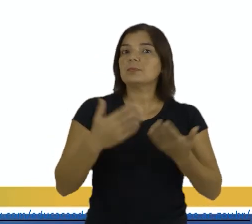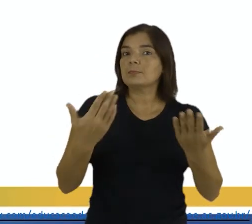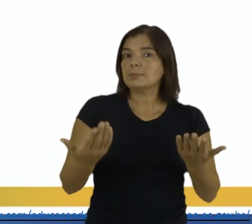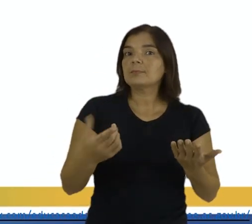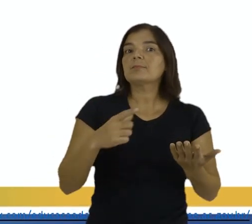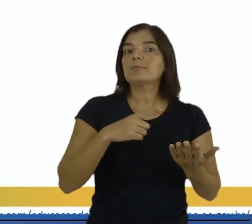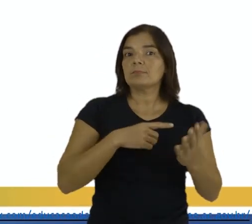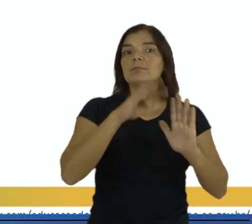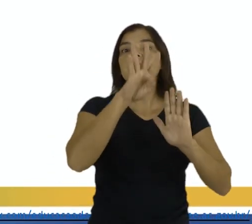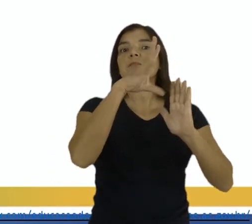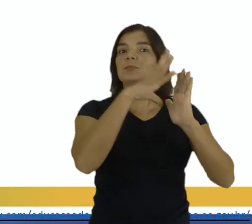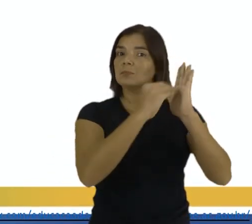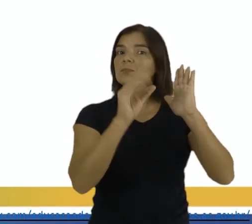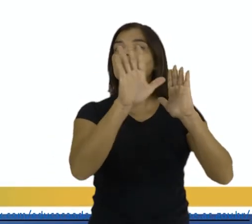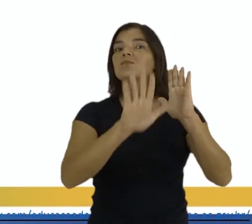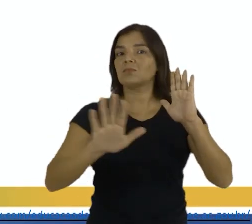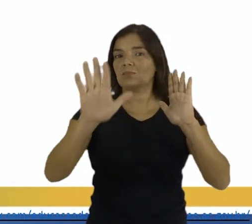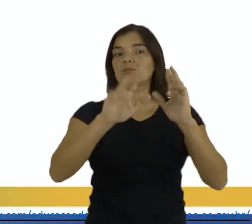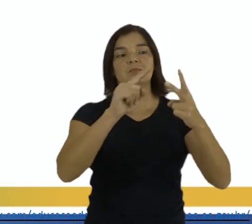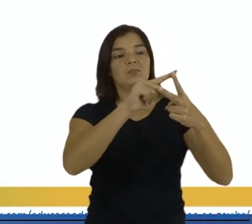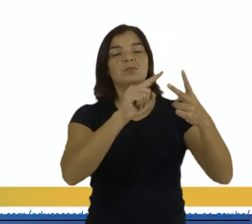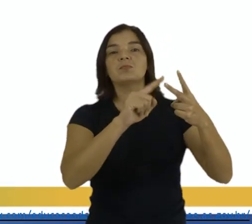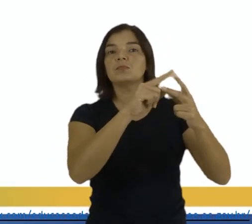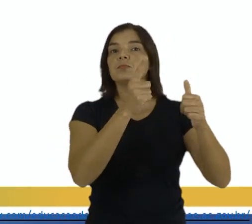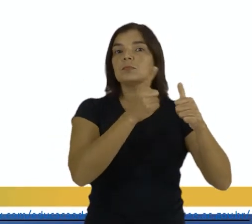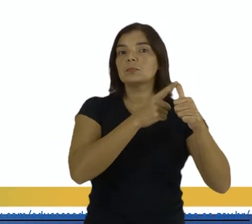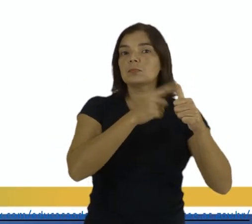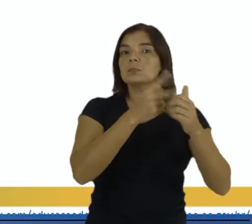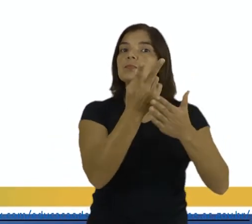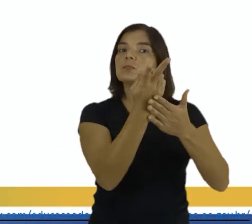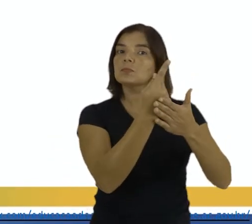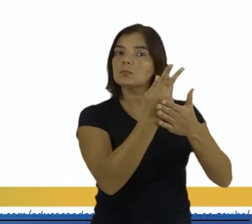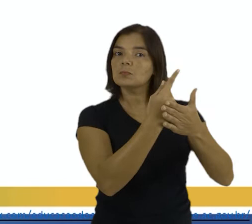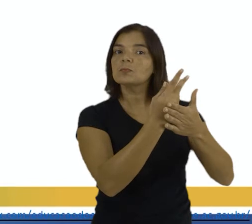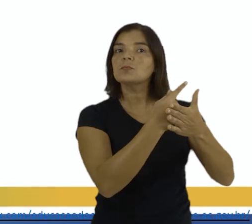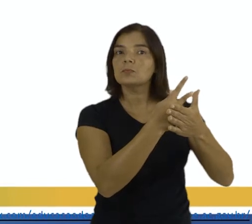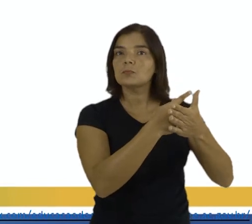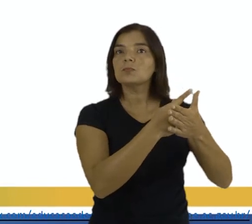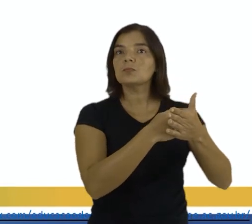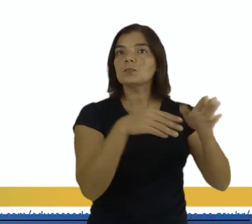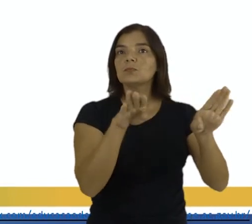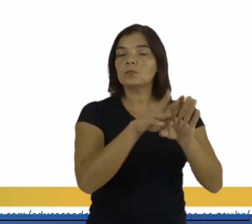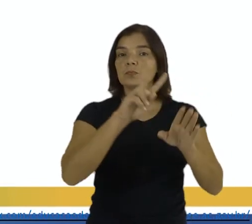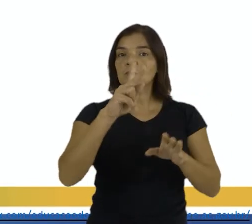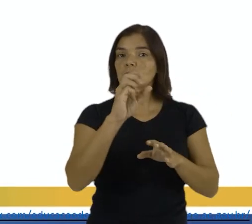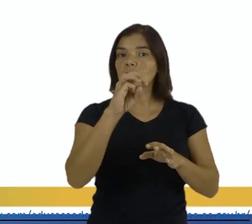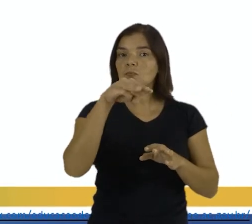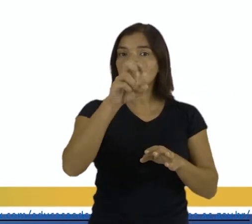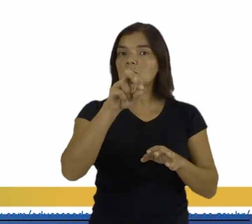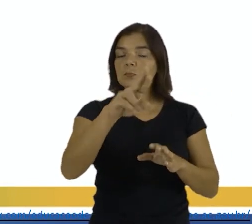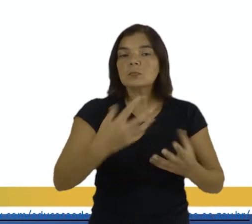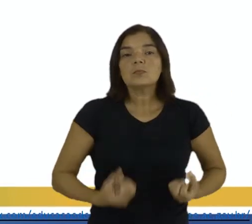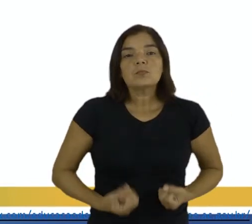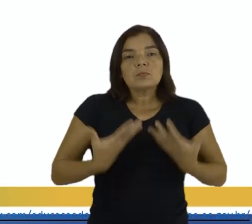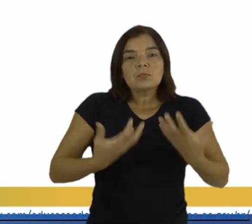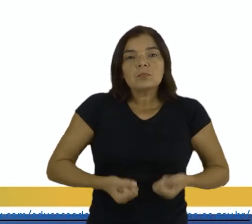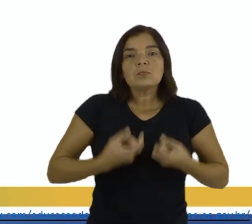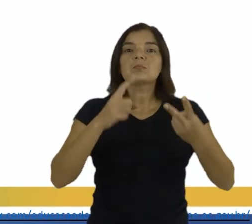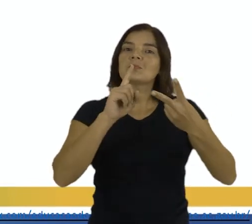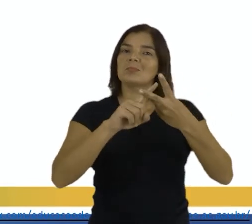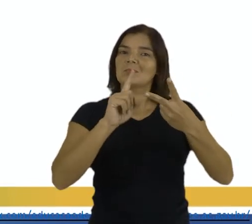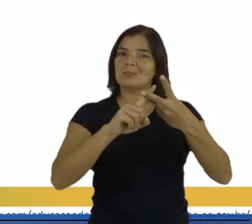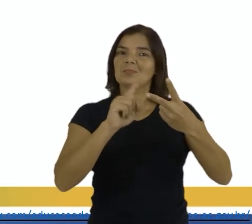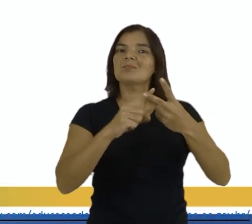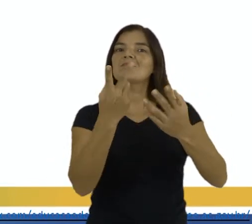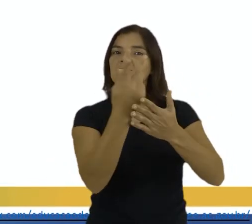há intertextualidade entre as imagens, porque a primeira pintura do personagem Homer Simpson foi inspirada pela segunda imagem